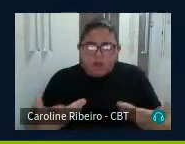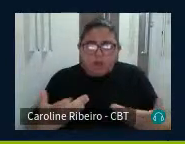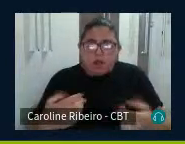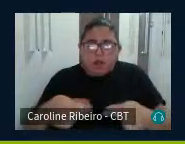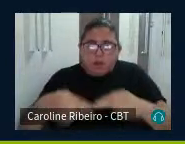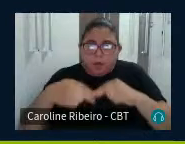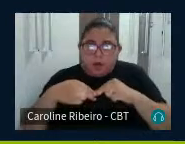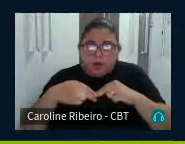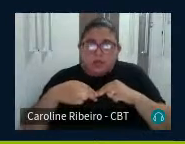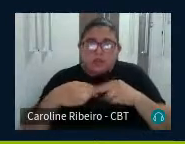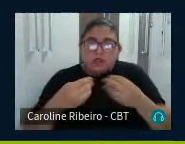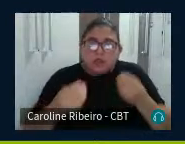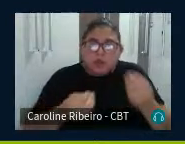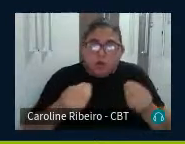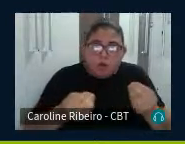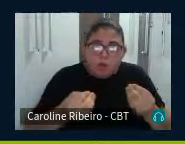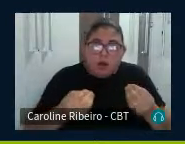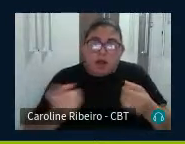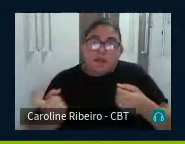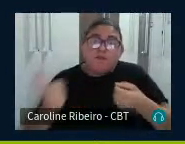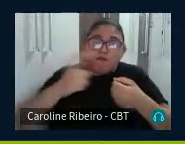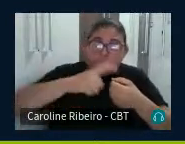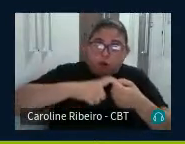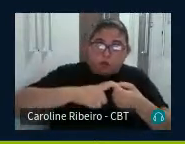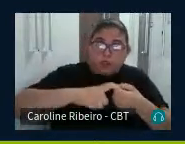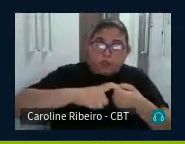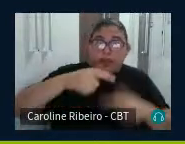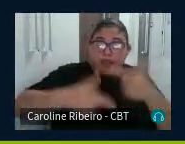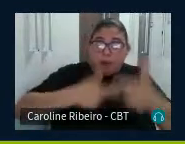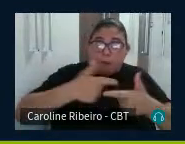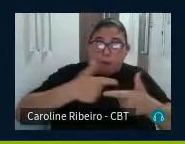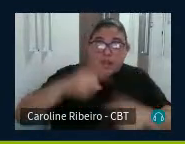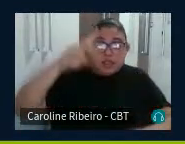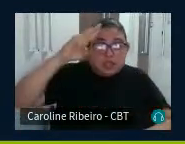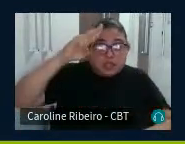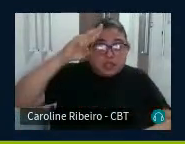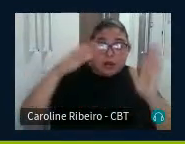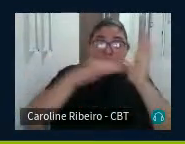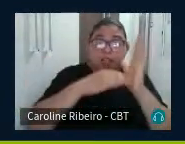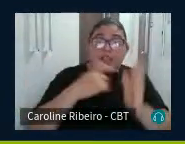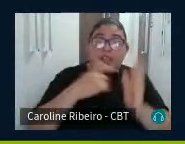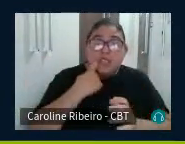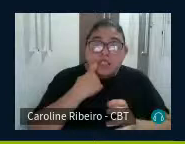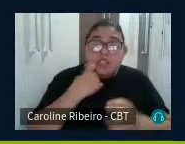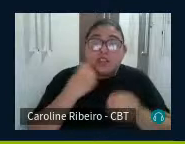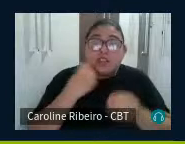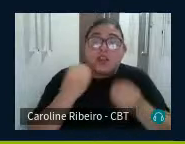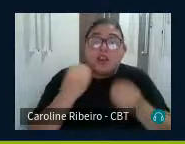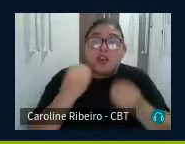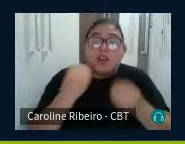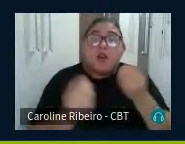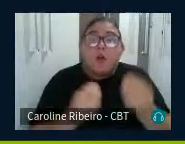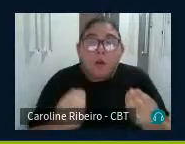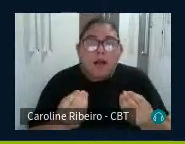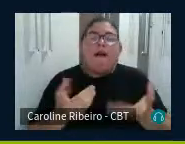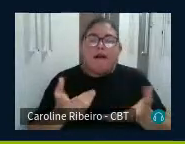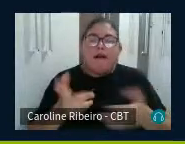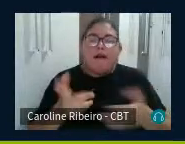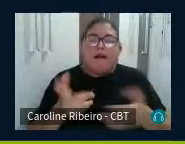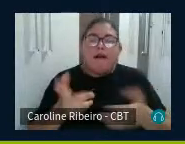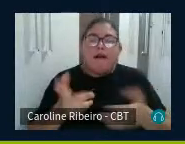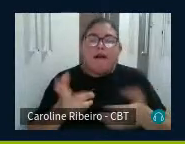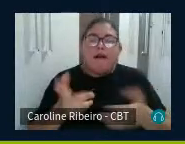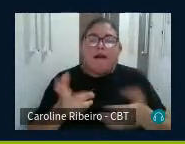voltaria, né, trabalhar na segunda-feira. Ah, então você pode interpretar esse vídeo, né? O vídeo que o professor está falando na